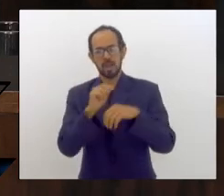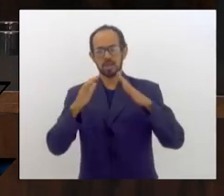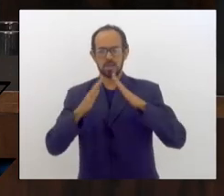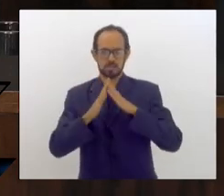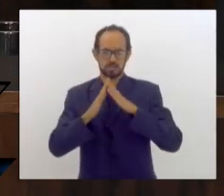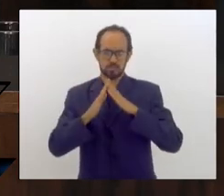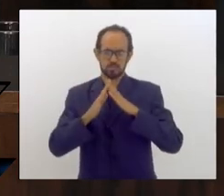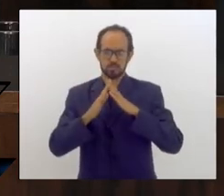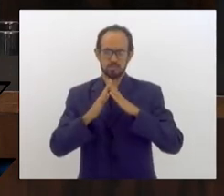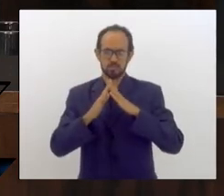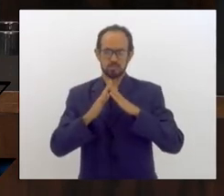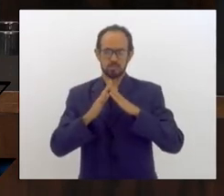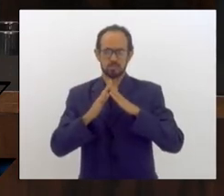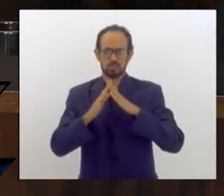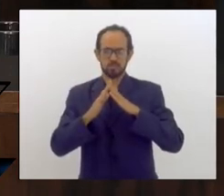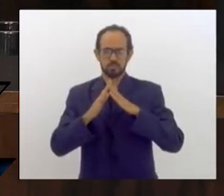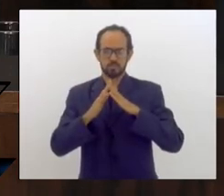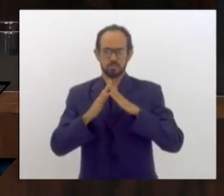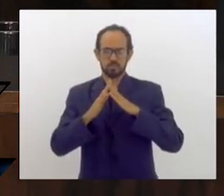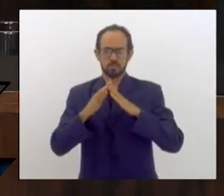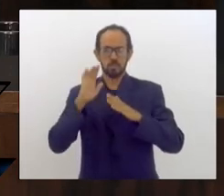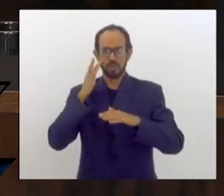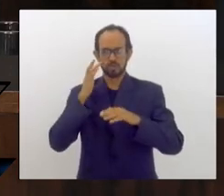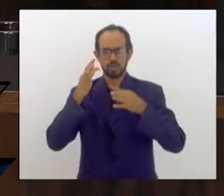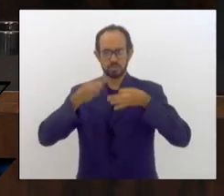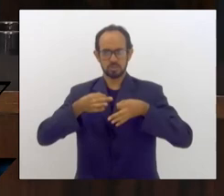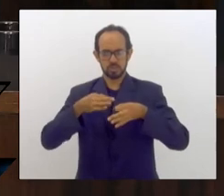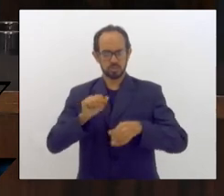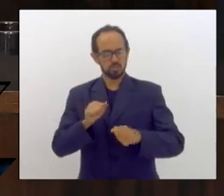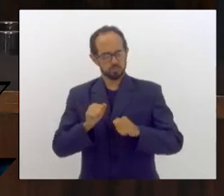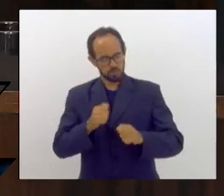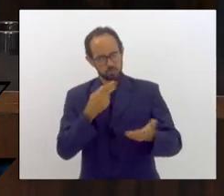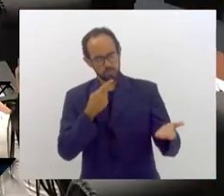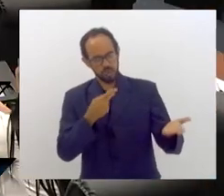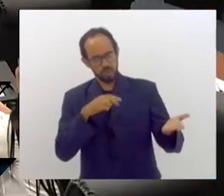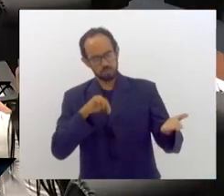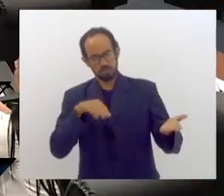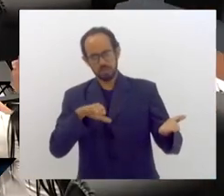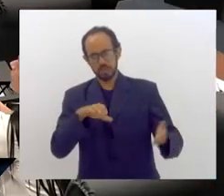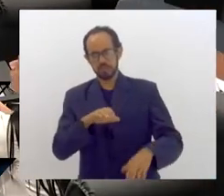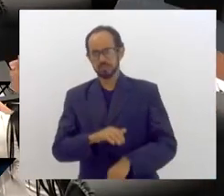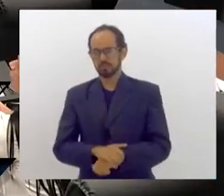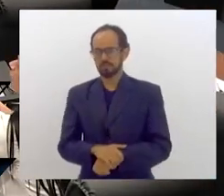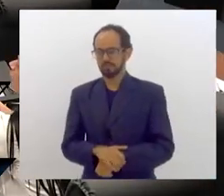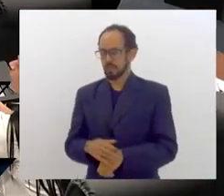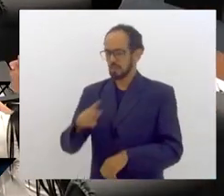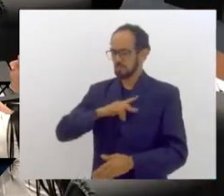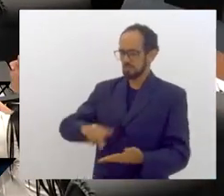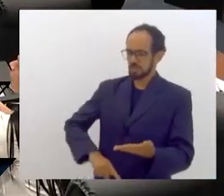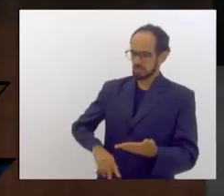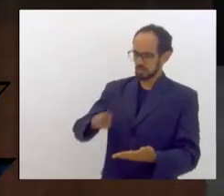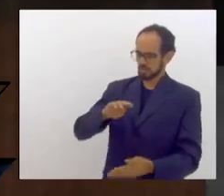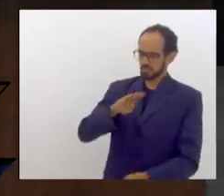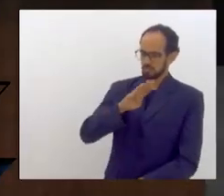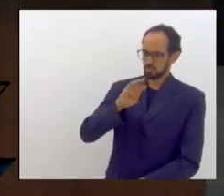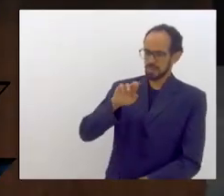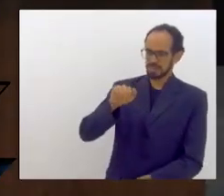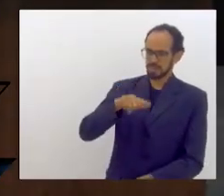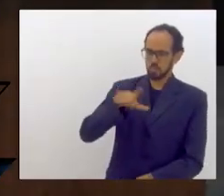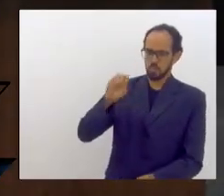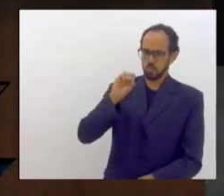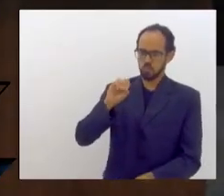E eu acho que está muito certo. Pode falar, deputado Carlos Mique. Presidente Brazão, pegando